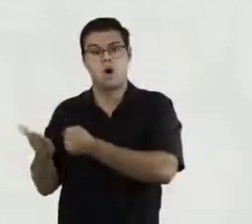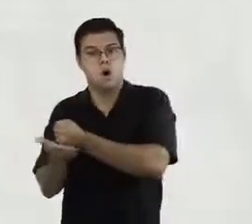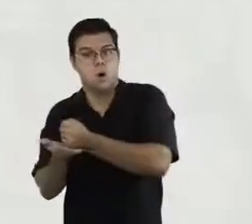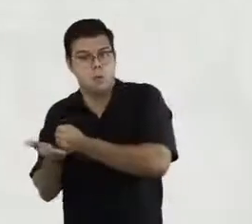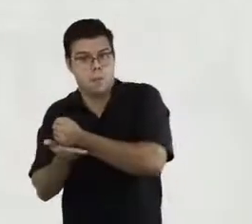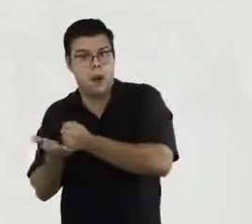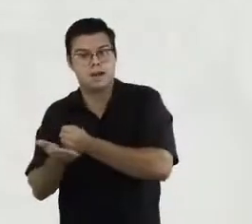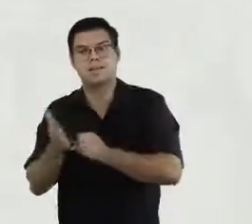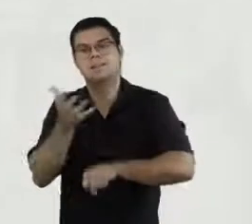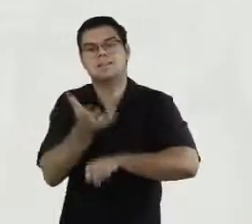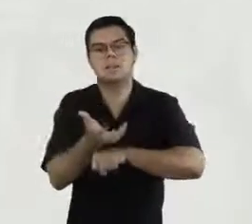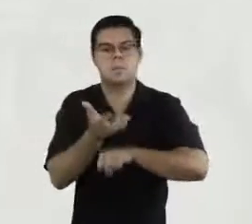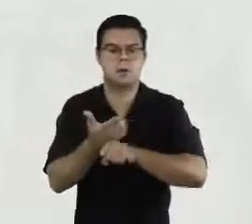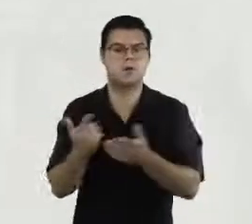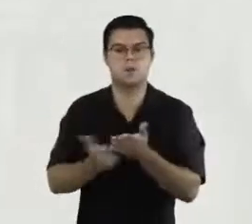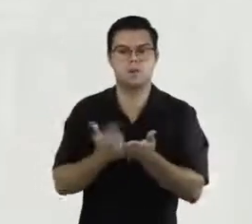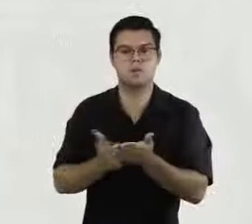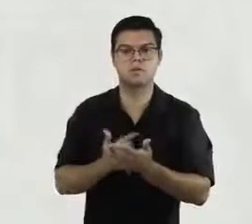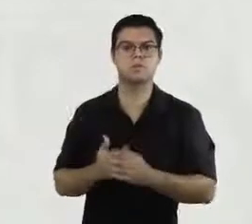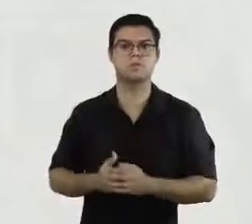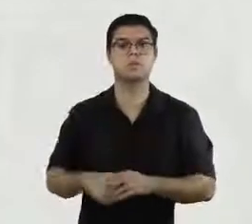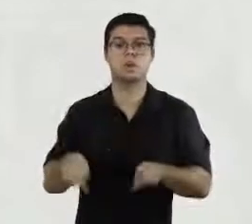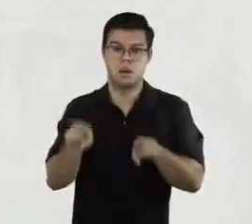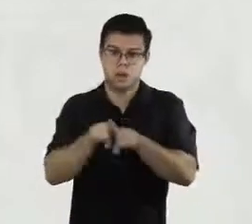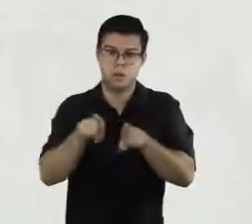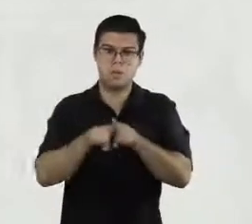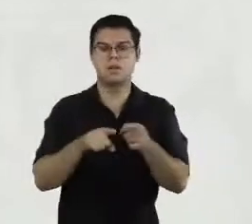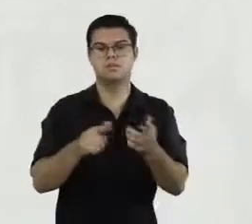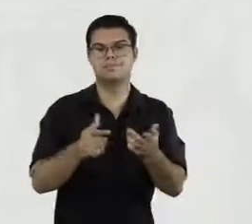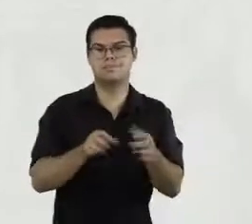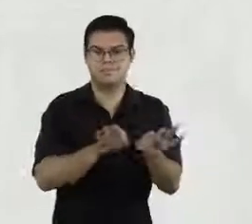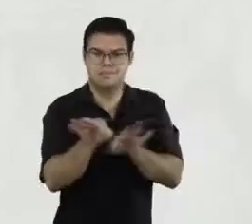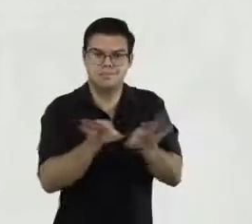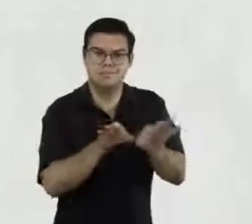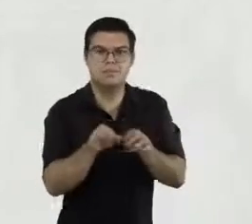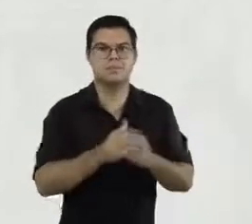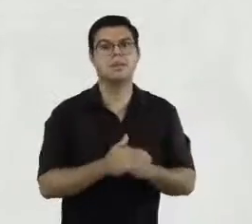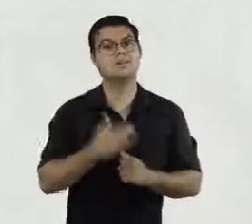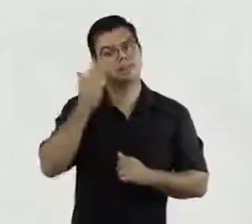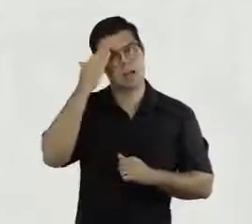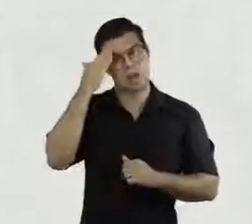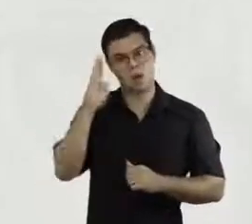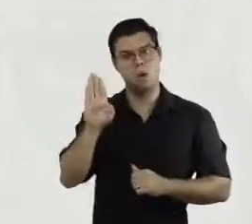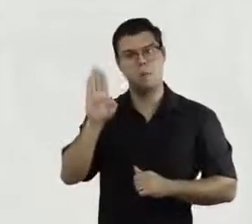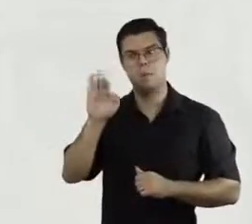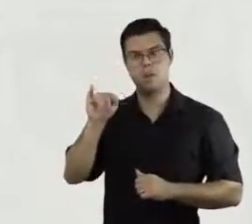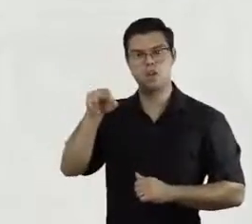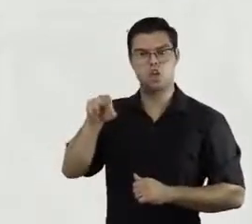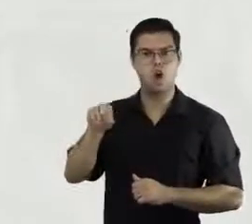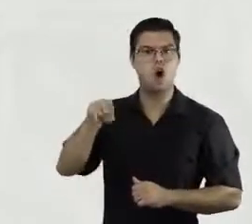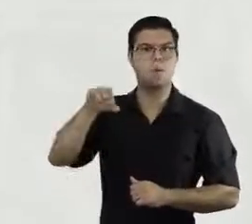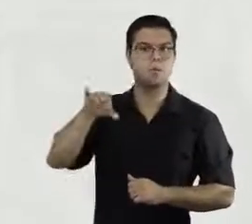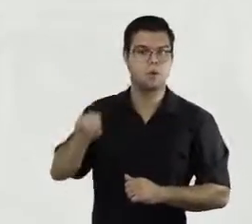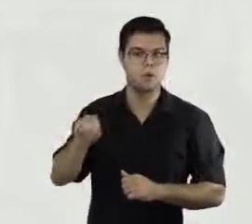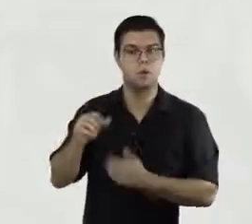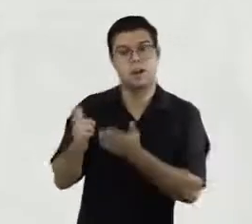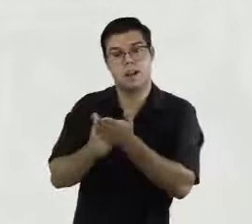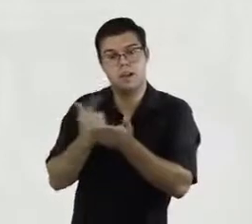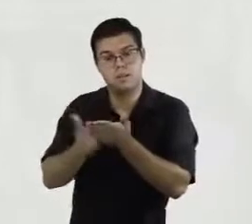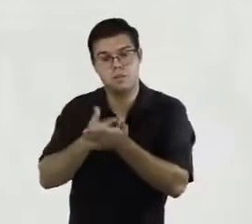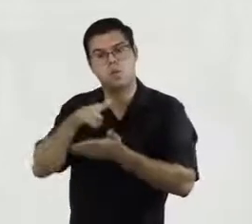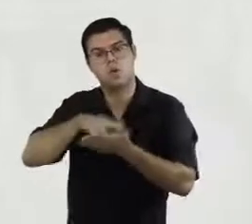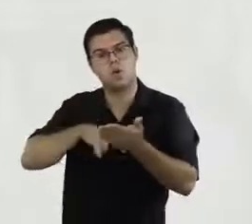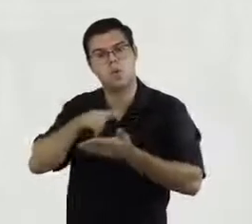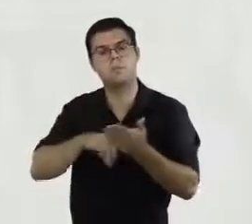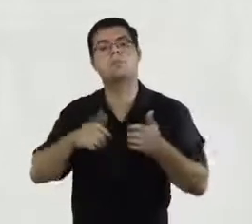do livro e em sua formulação documental. E a respeito do binômio livro-documento, passa a denotar o sentido de